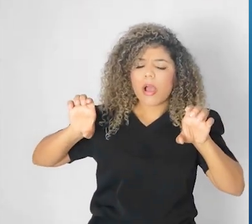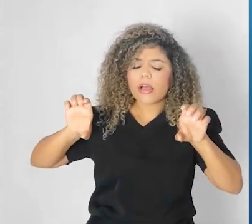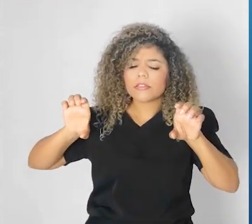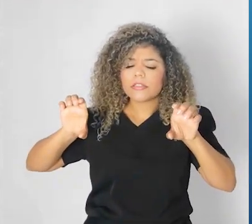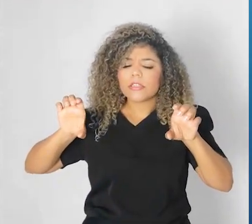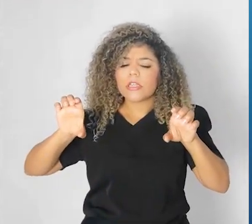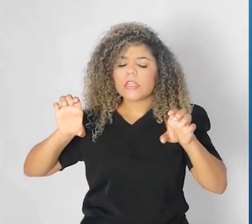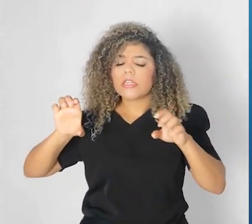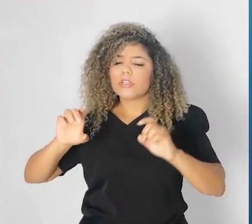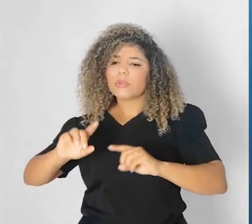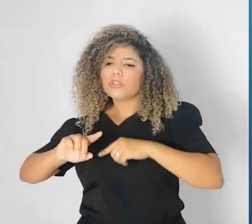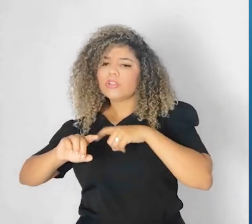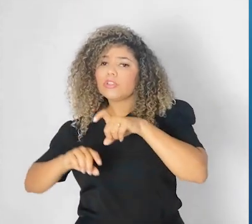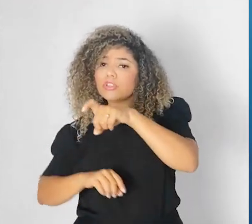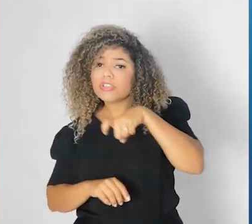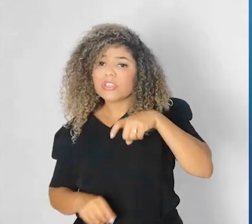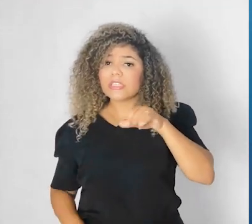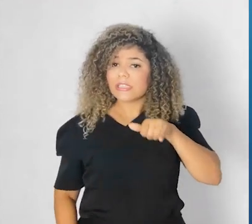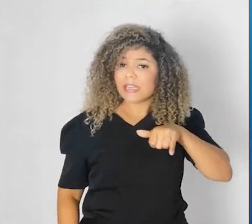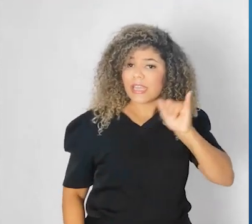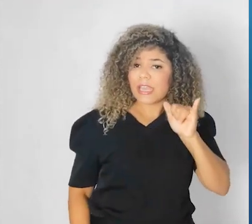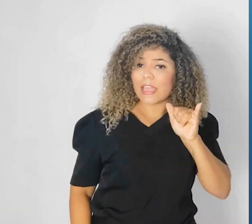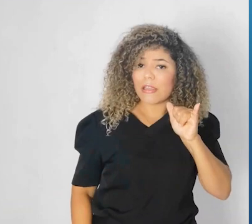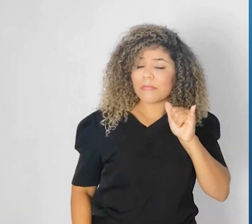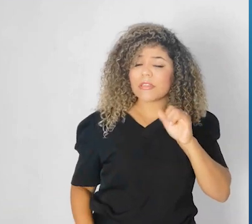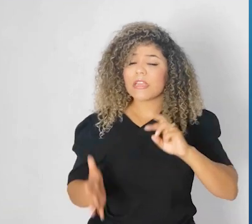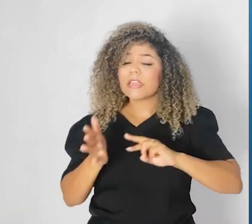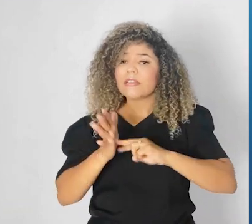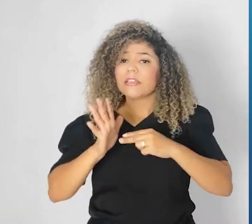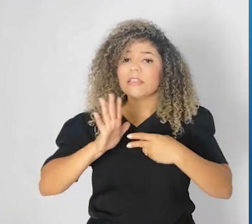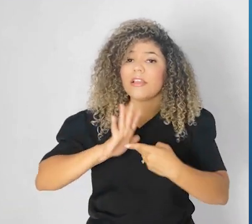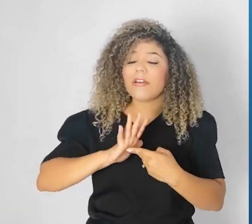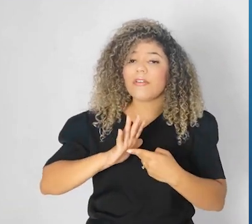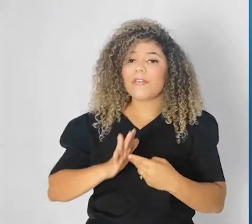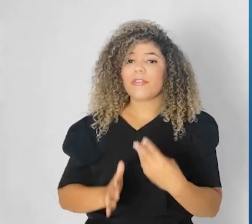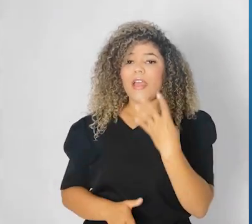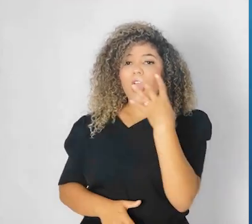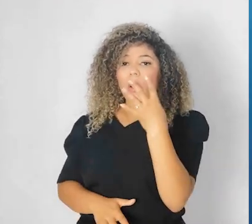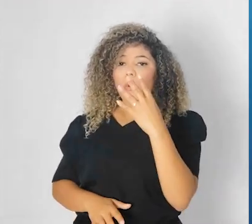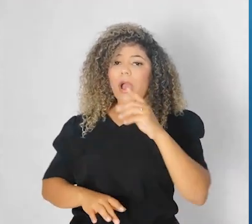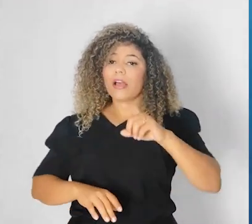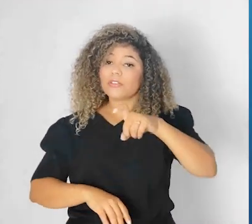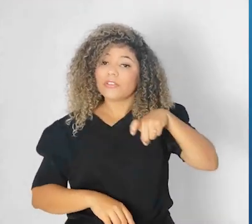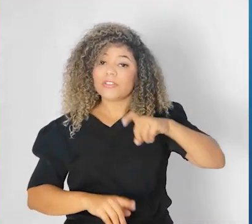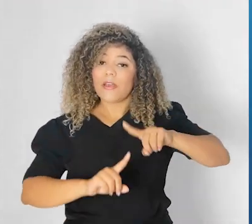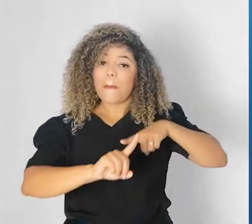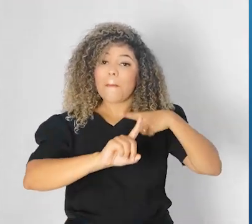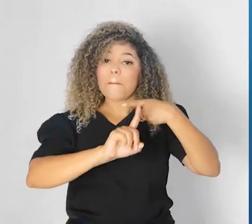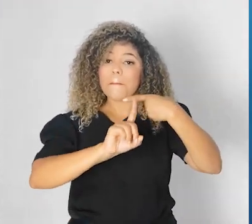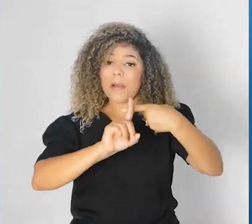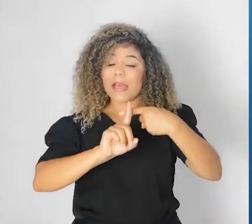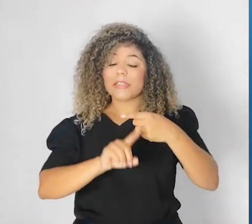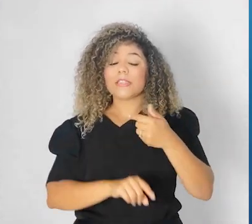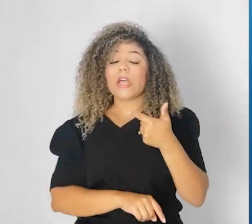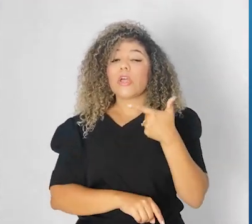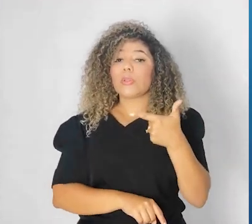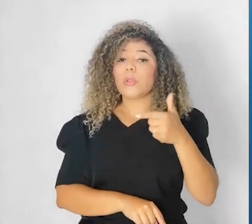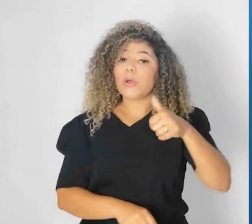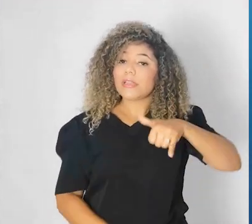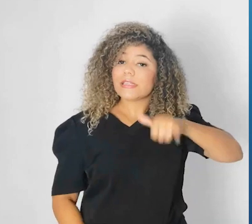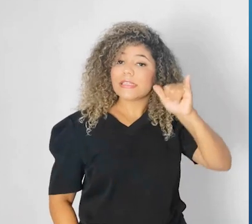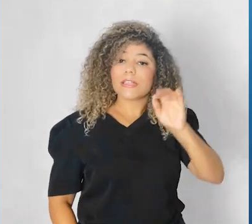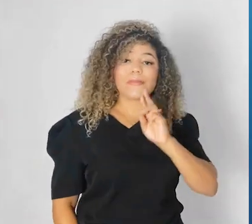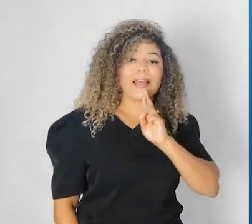x e y que representa esse fato é 4x mais 2y igual a